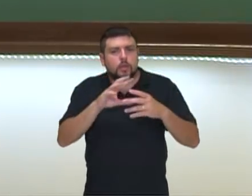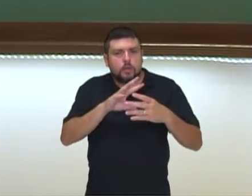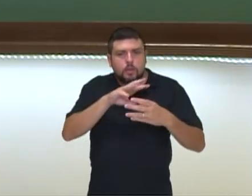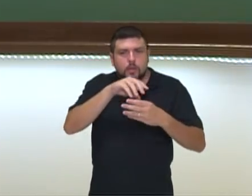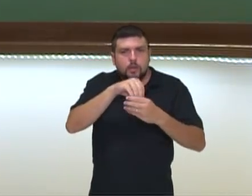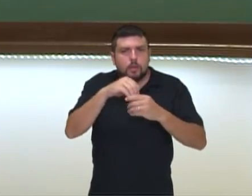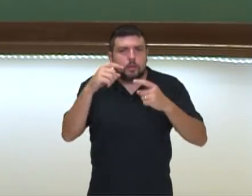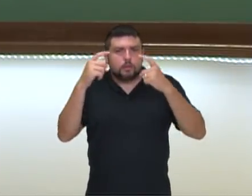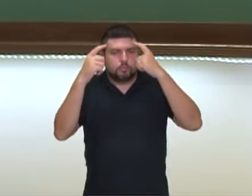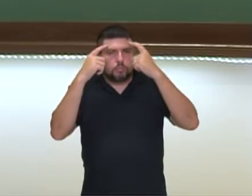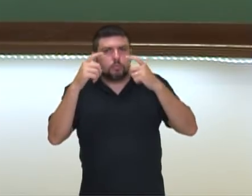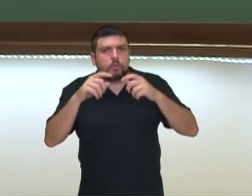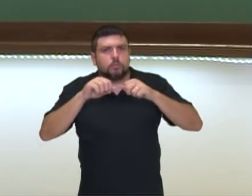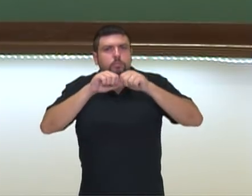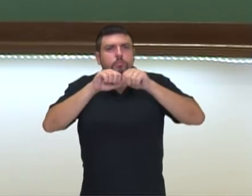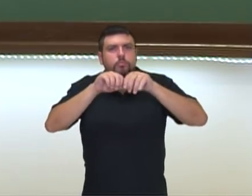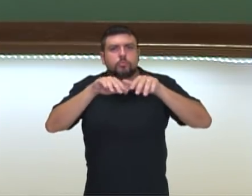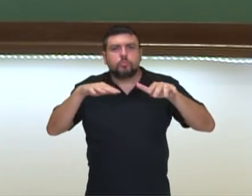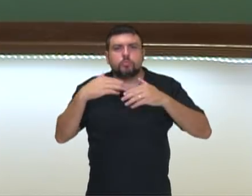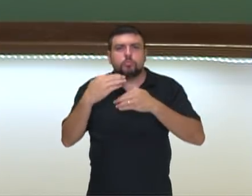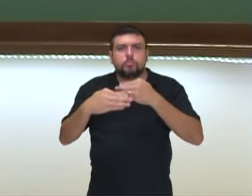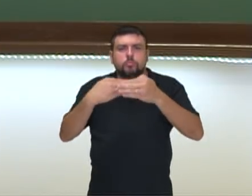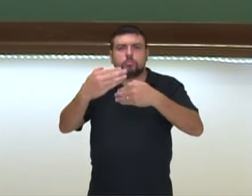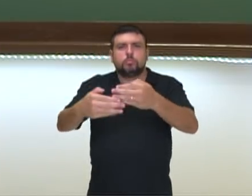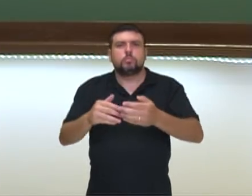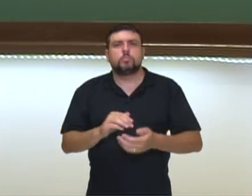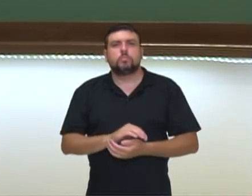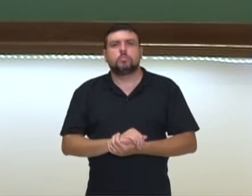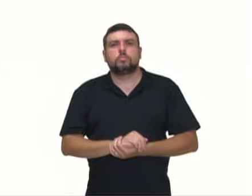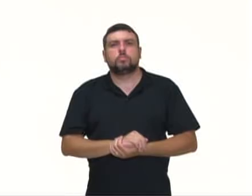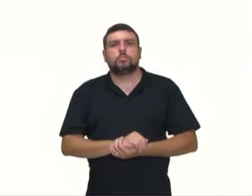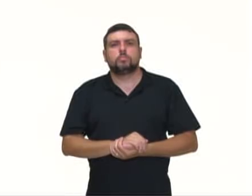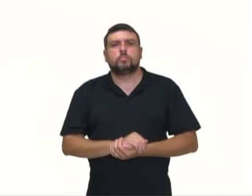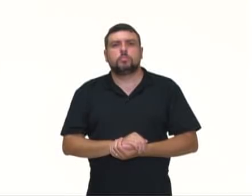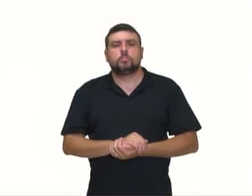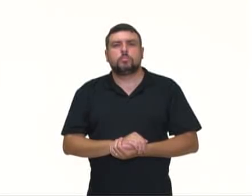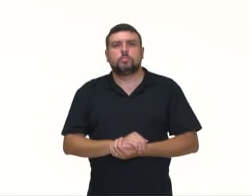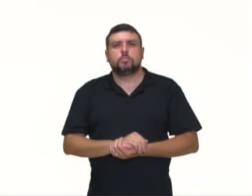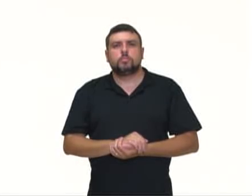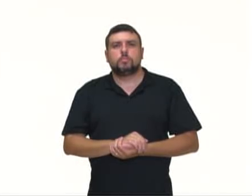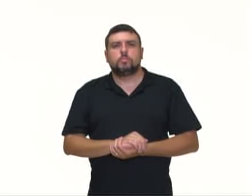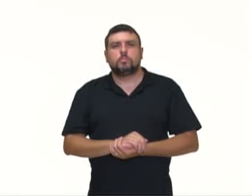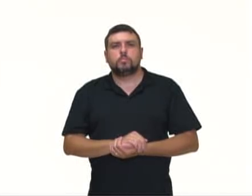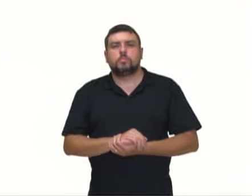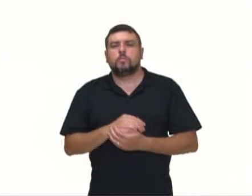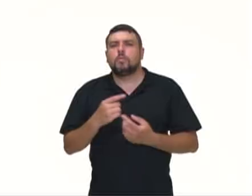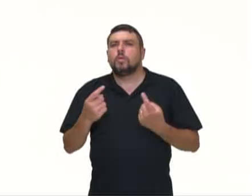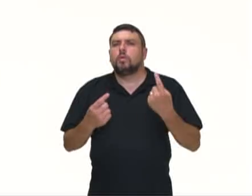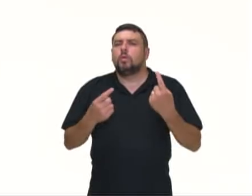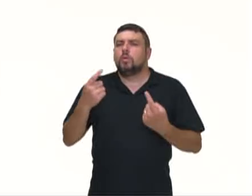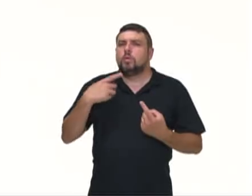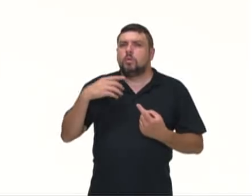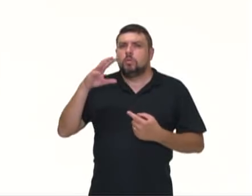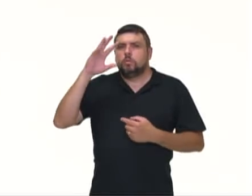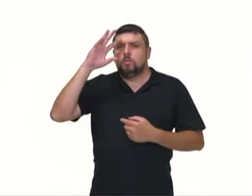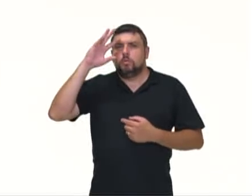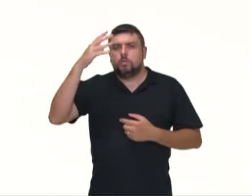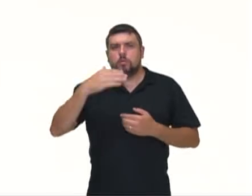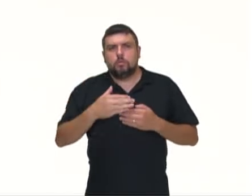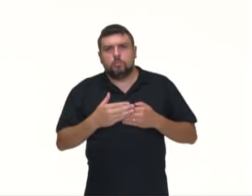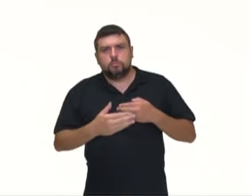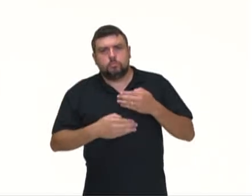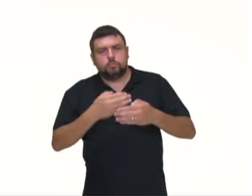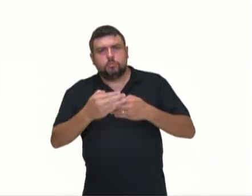das ideias de crescimento do voleibol. E quais foram os resultados que isso trouxe a médio e longo prazo? Então,